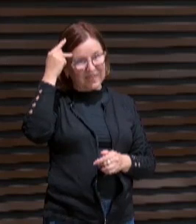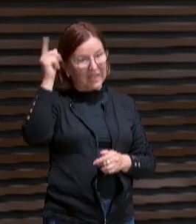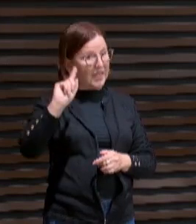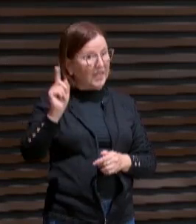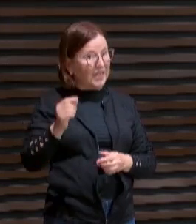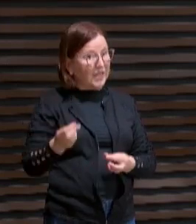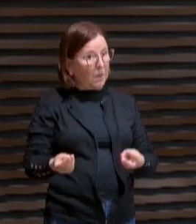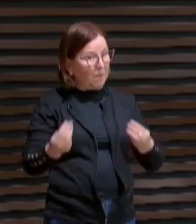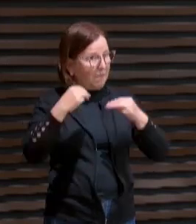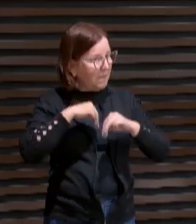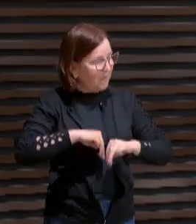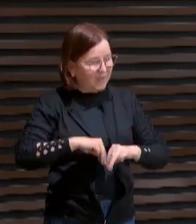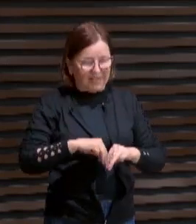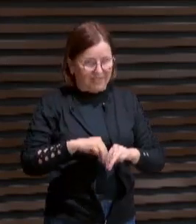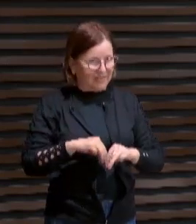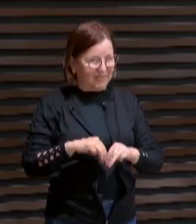merece.